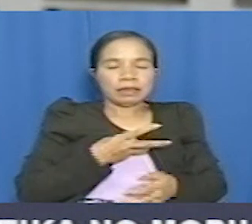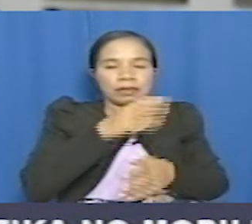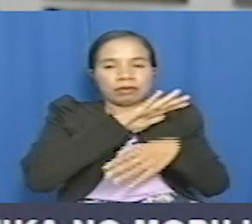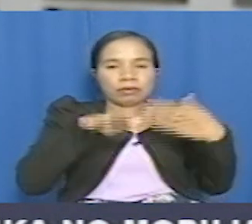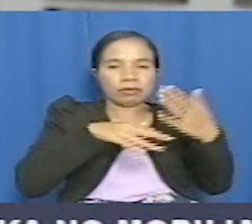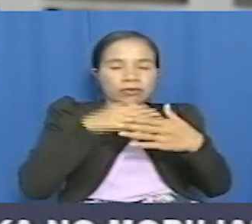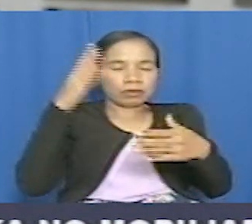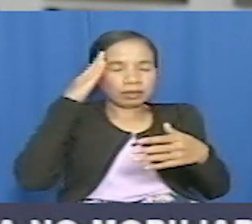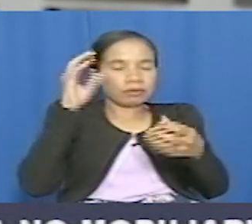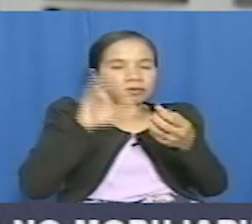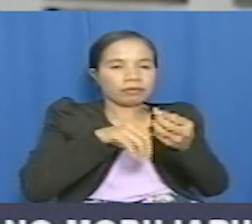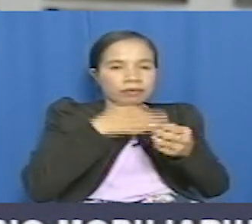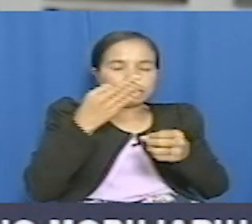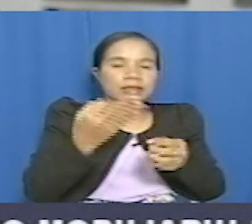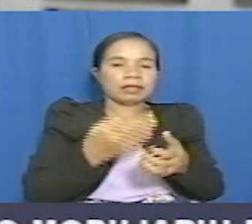covid nem afeta lhe o